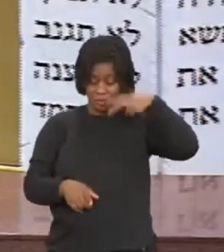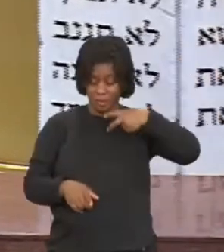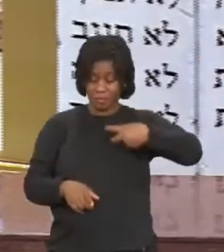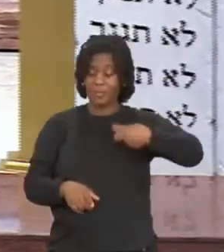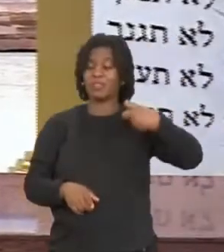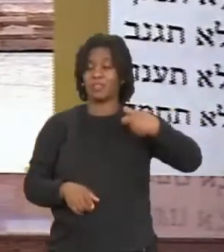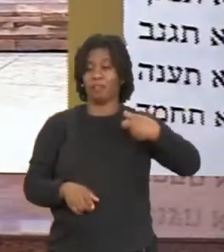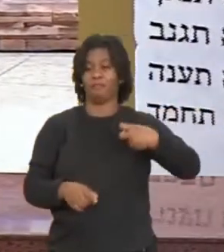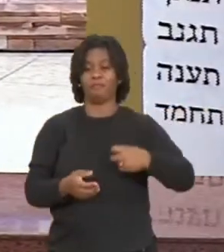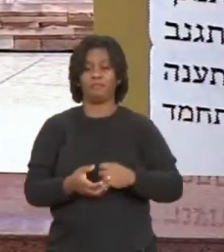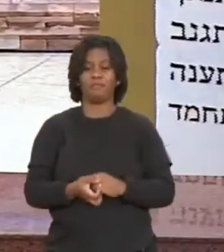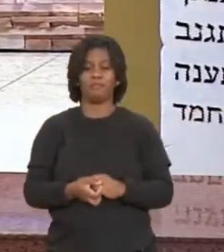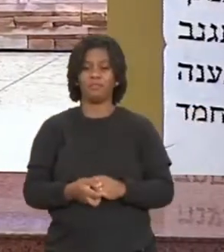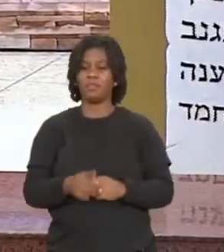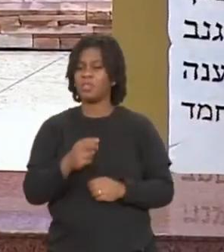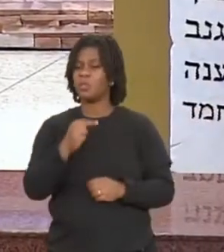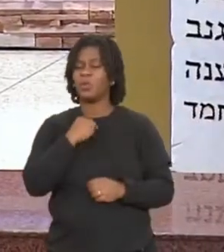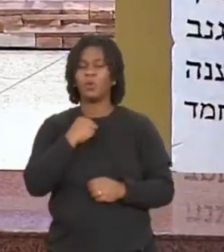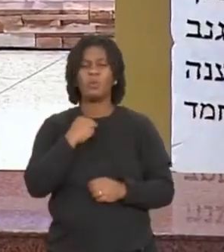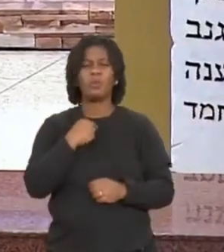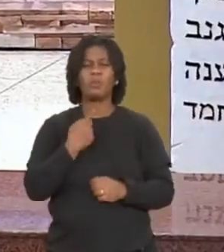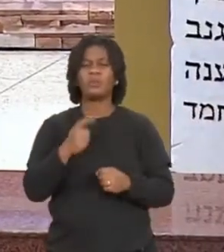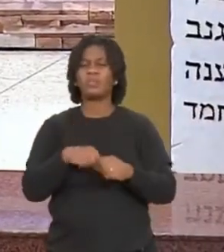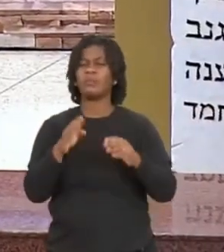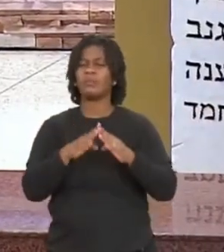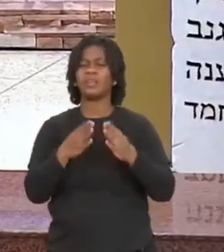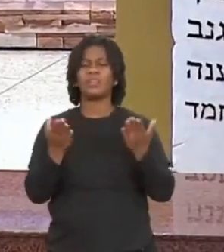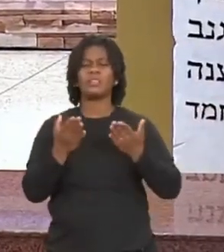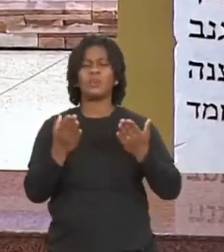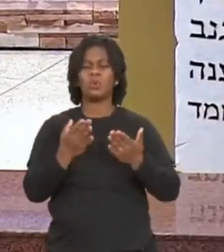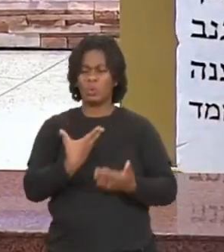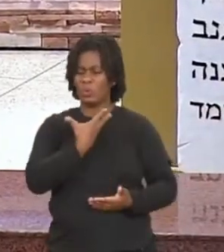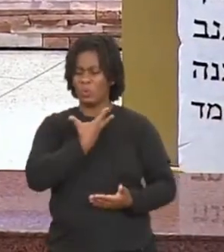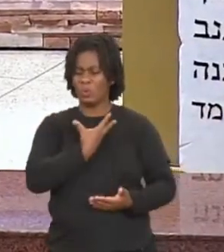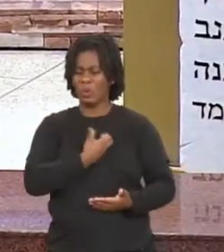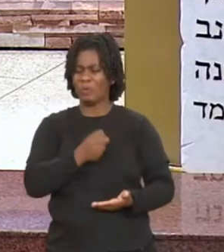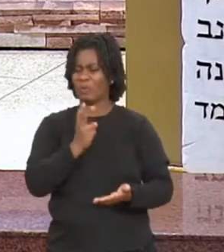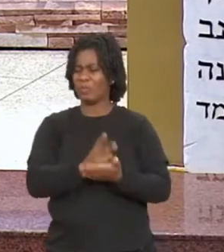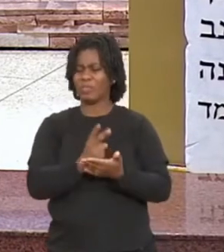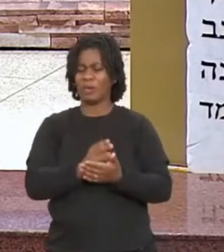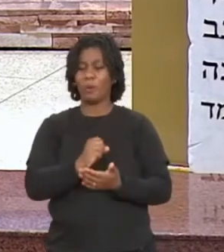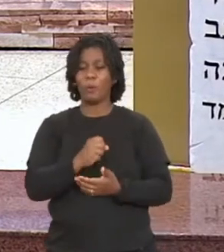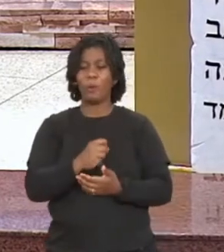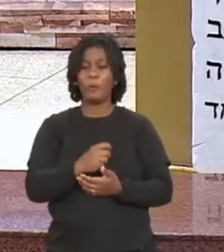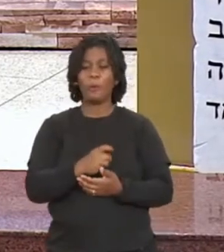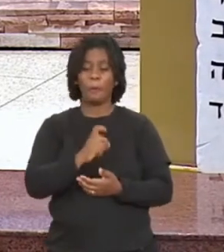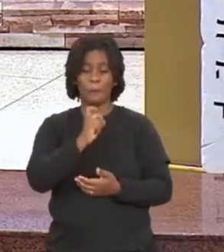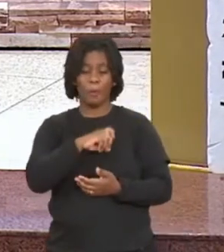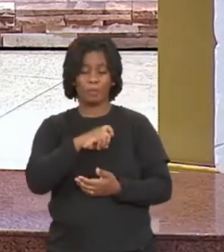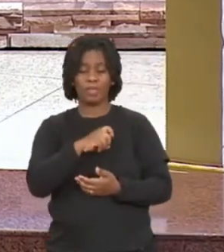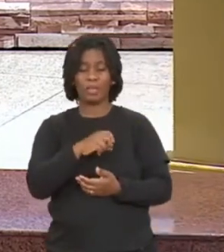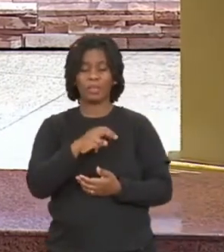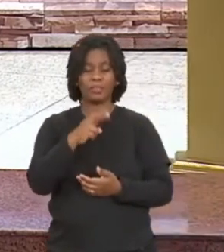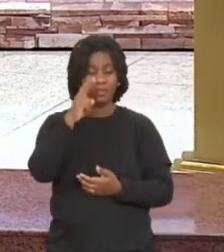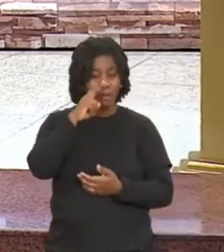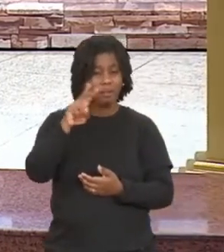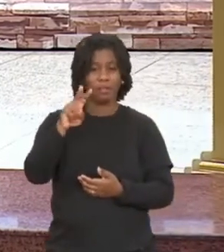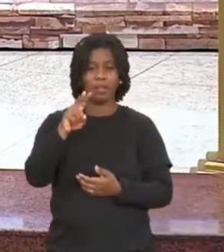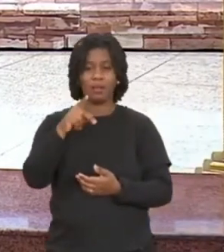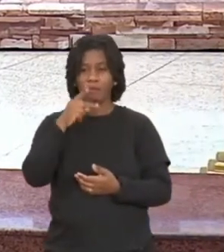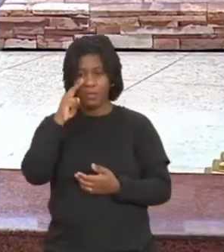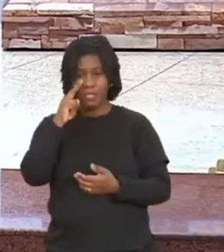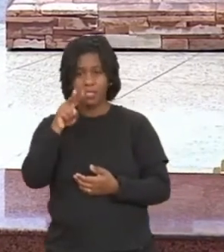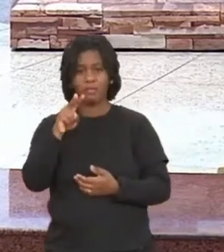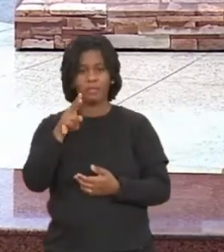Você não pode sair desse culto hoje com mágoa. Você não pode sair desse culto com malícia, com maus olhos. Você não pode. Você vê as pessoas dizendo lá